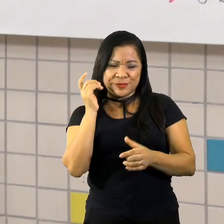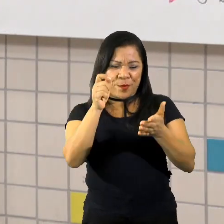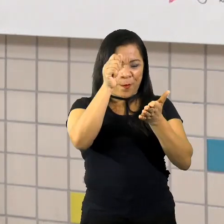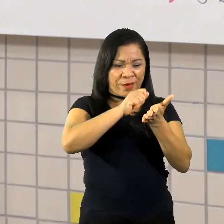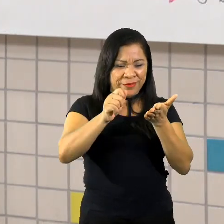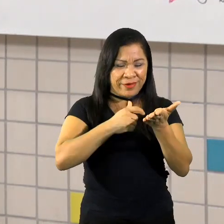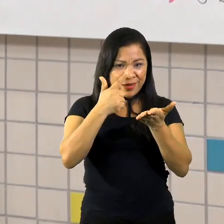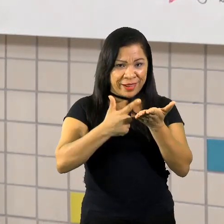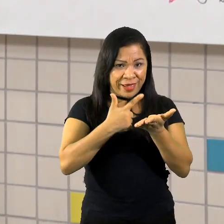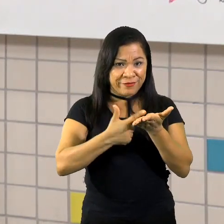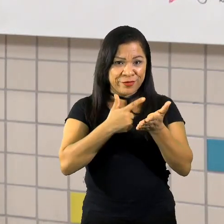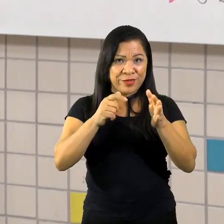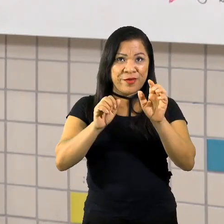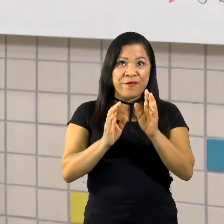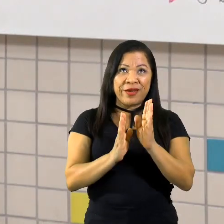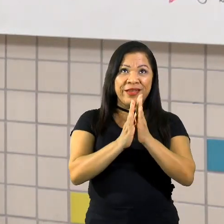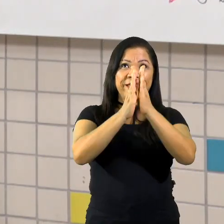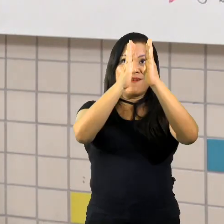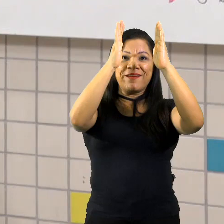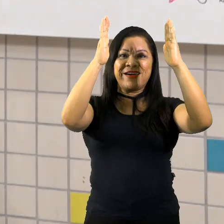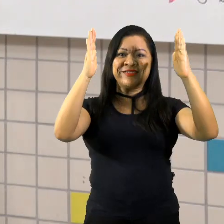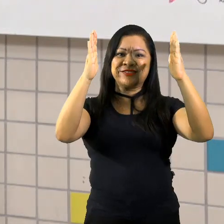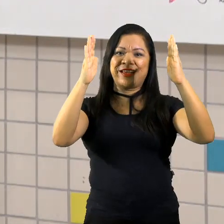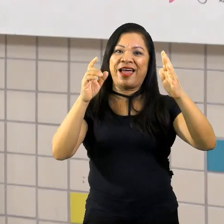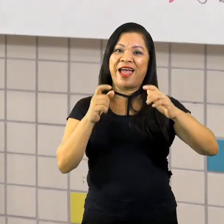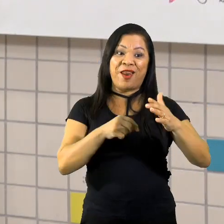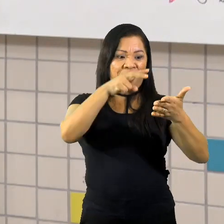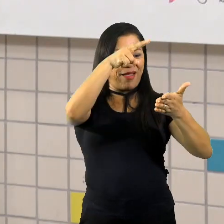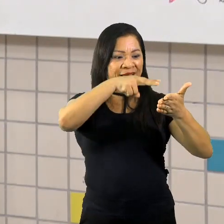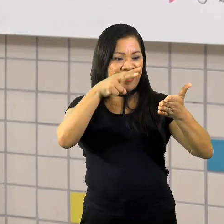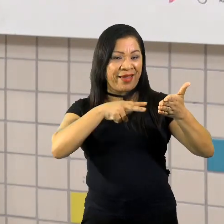lê mora nele. Então faça as atividades